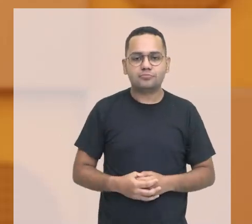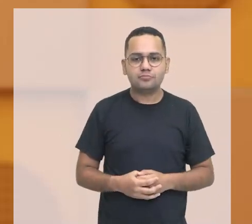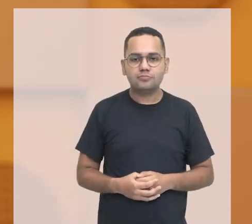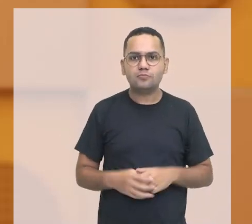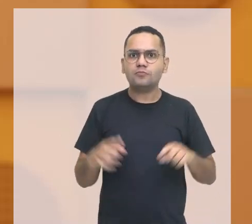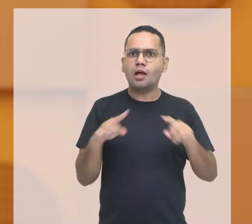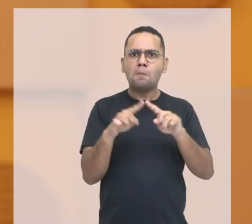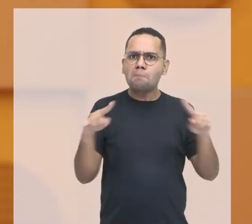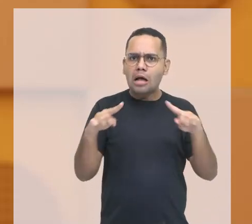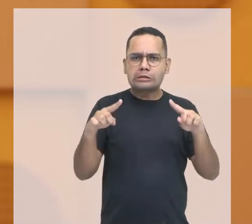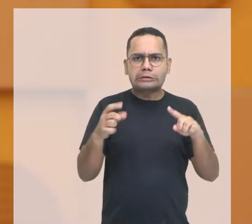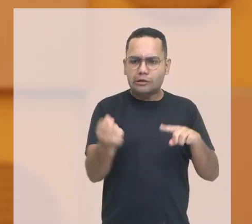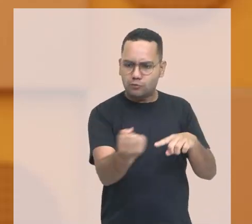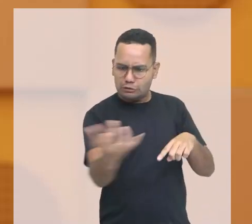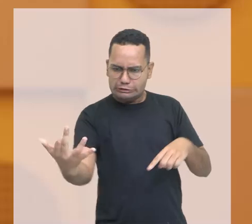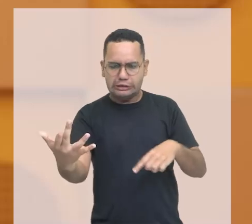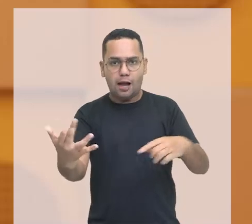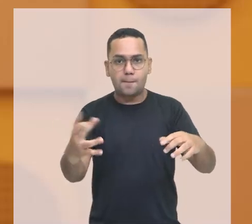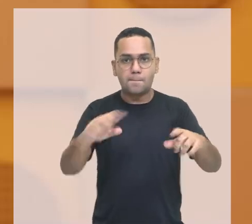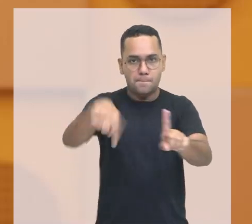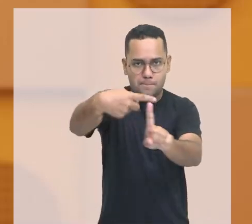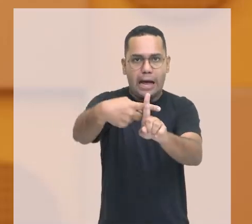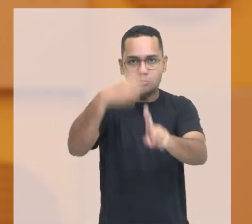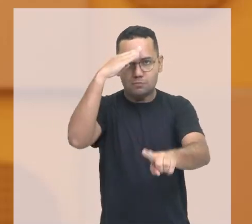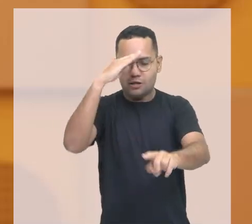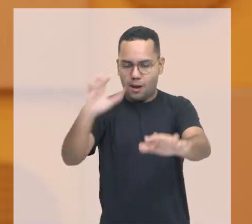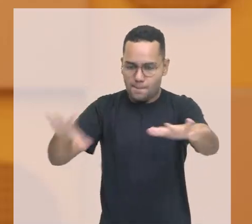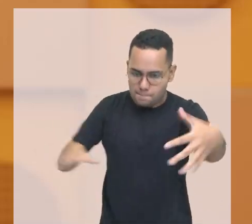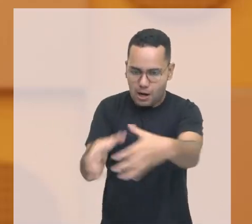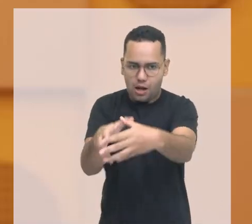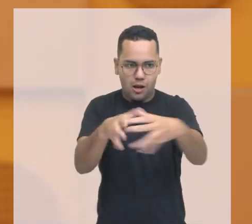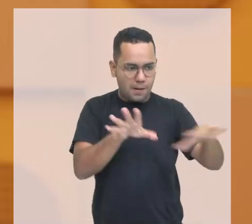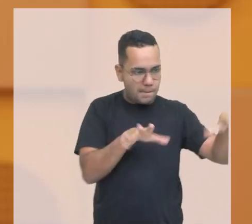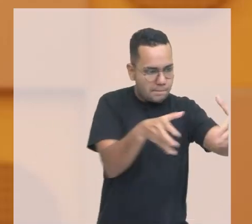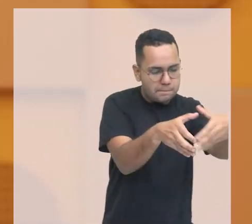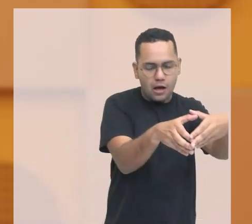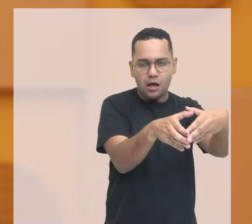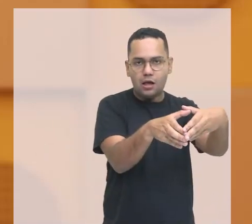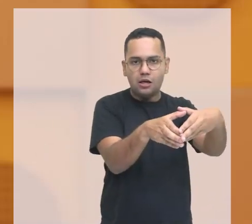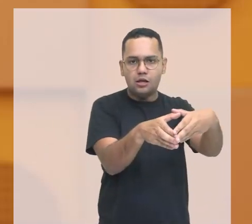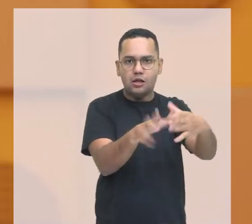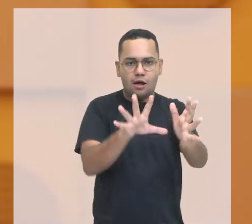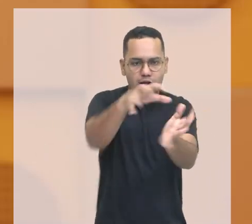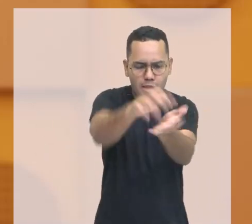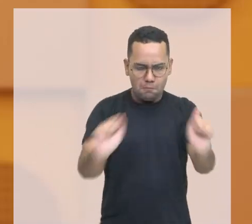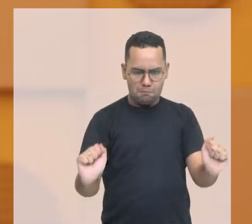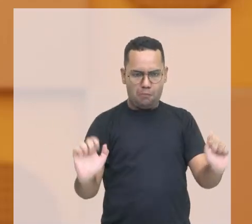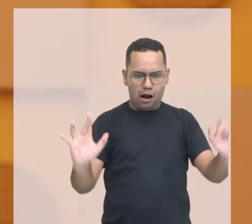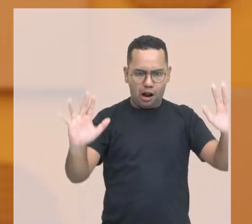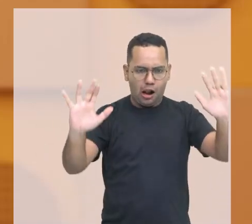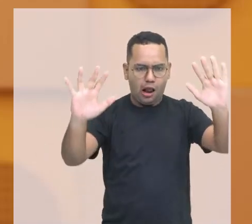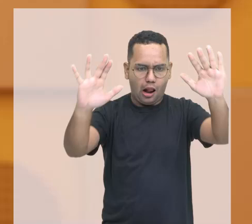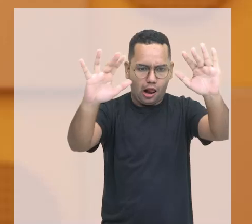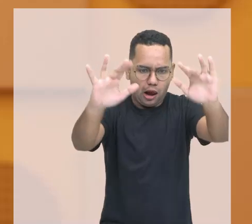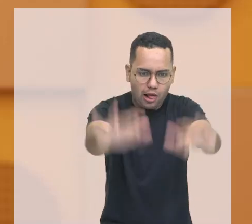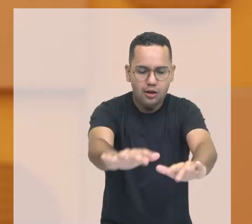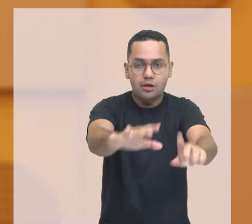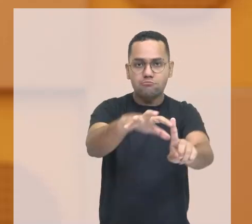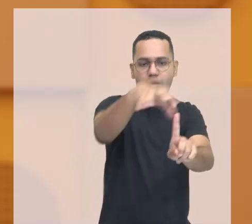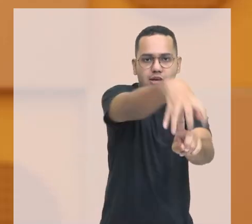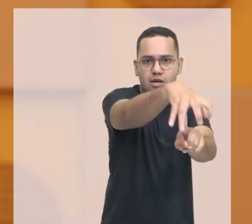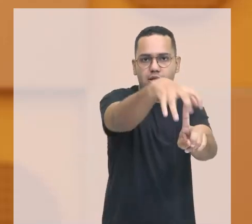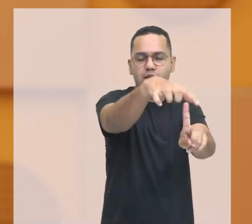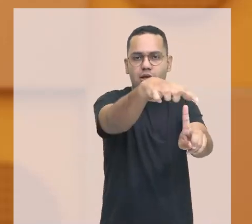tomou o corpo, invadiu o palácio do governo, acabou derrubando o czar Nicolau II, que foi obrigado